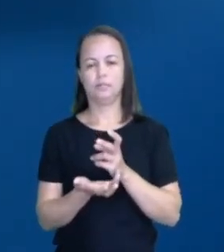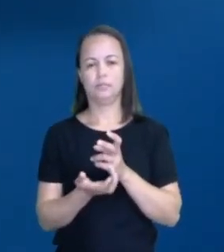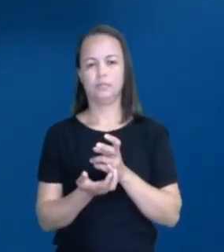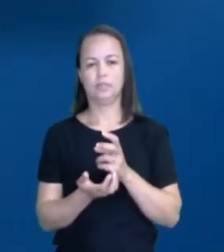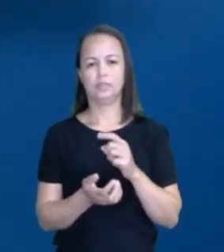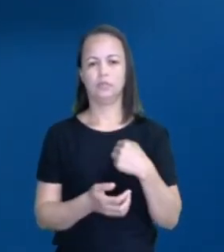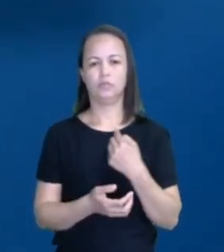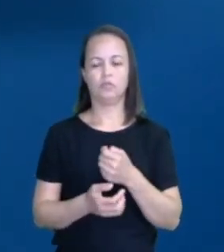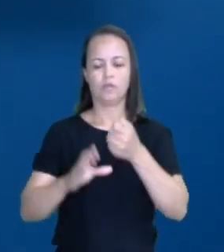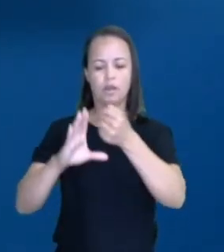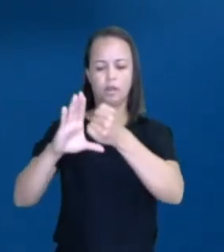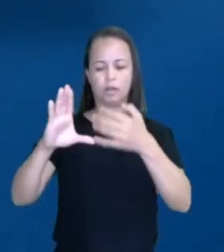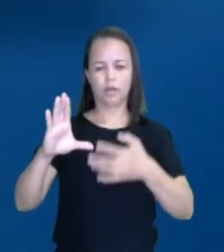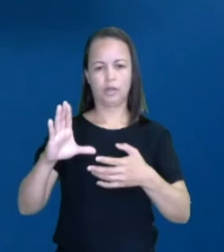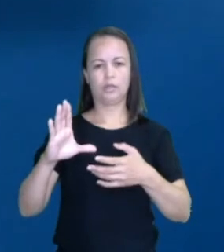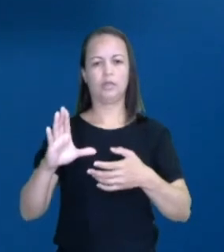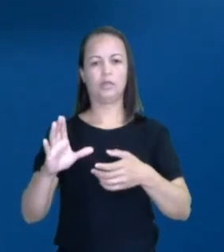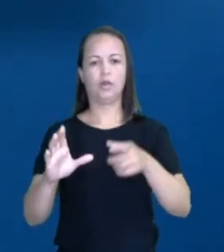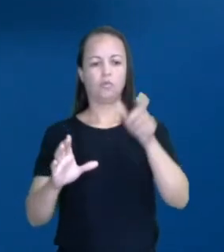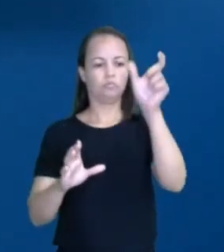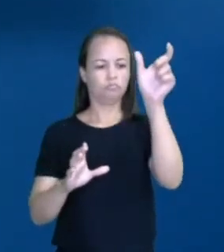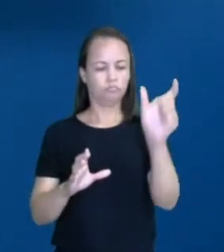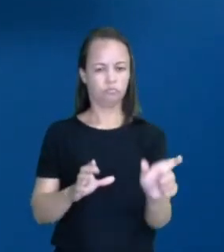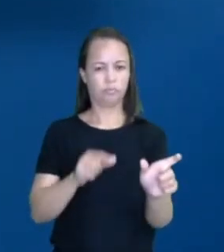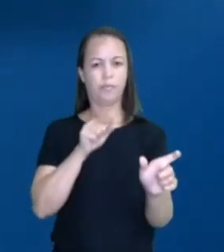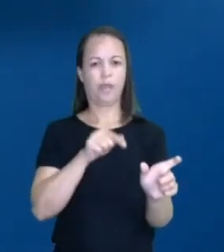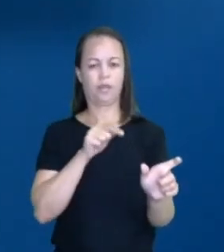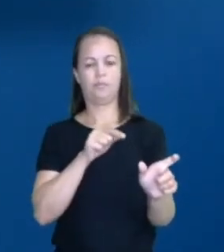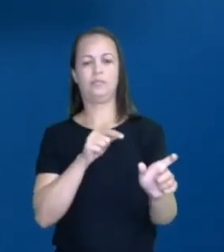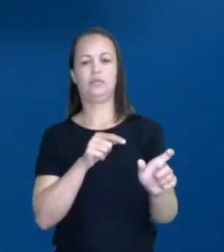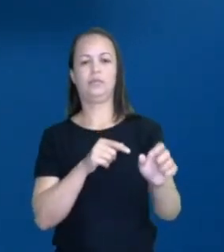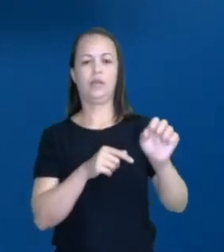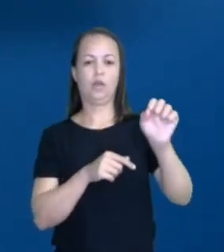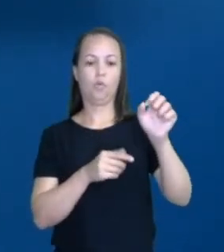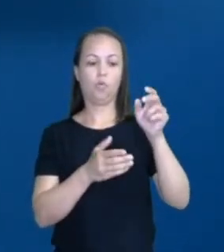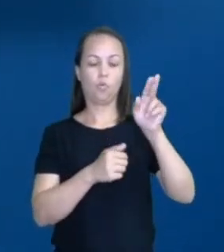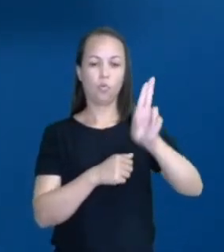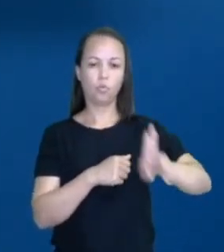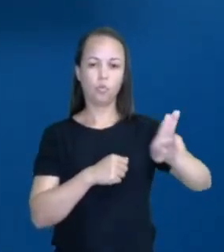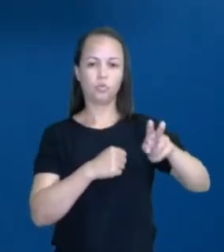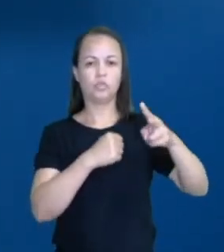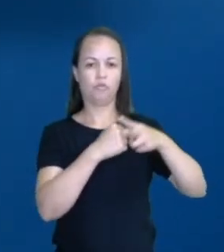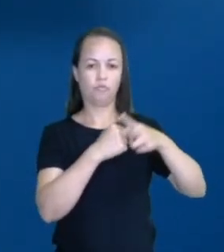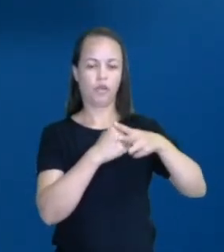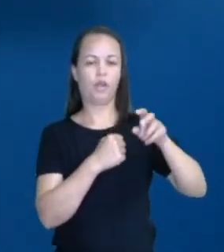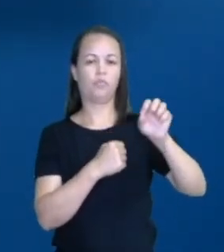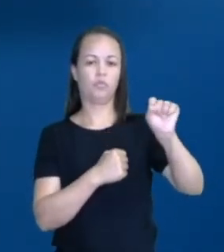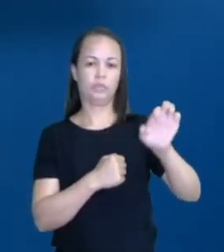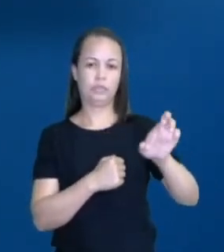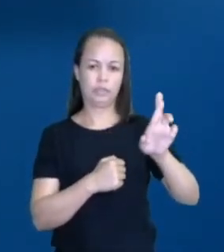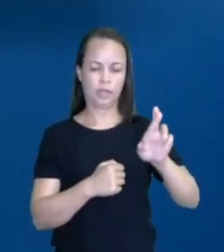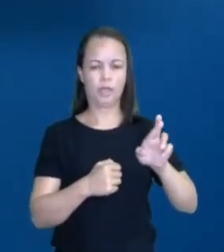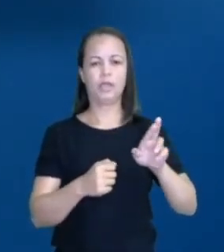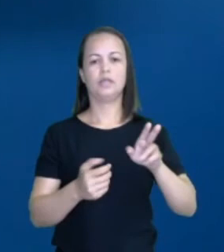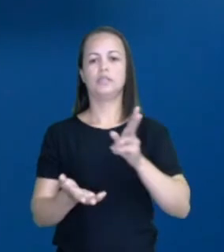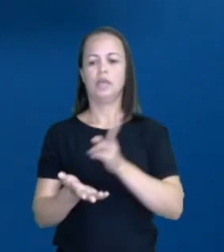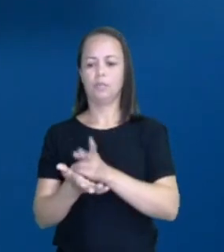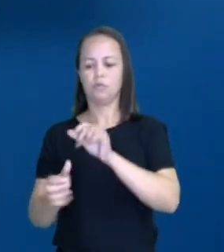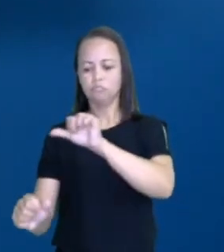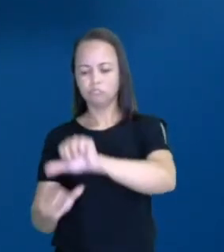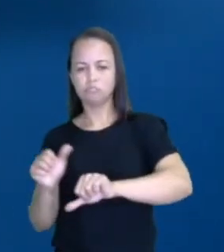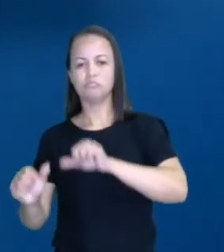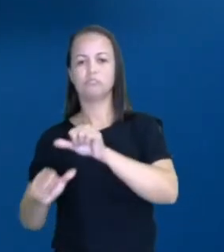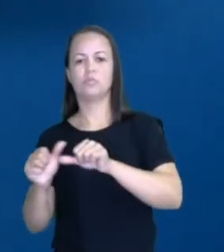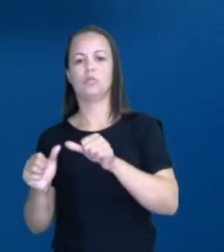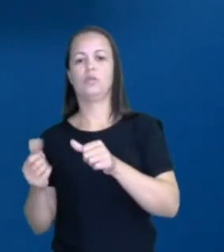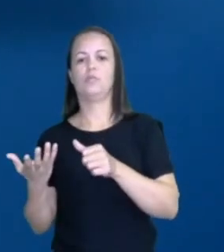de uma característica permanente, a gente usa o verbo ser, sempre que a gente vai falar de uma característica temporária, a gente usa o